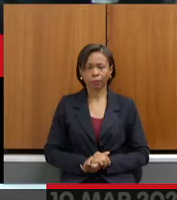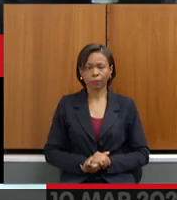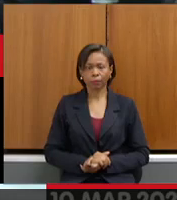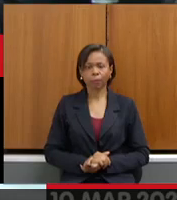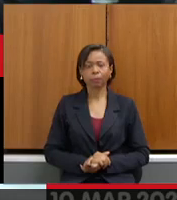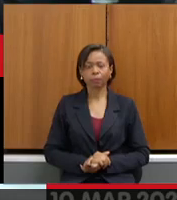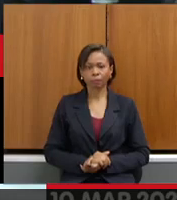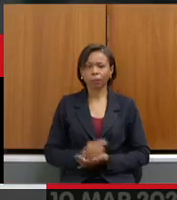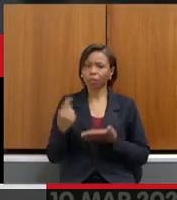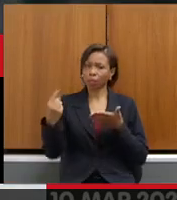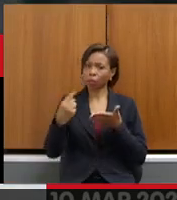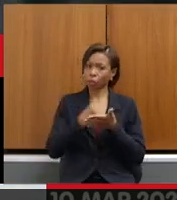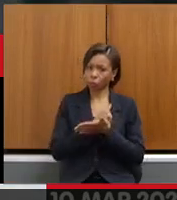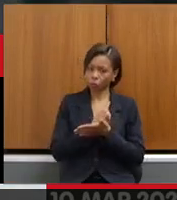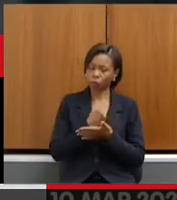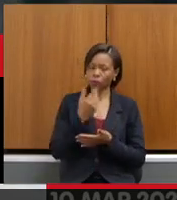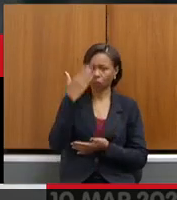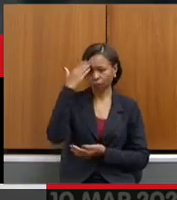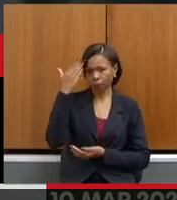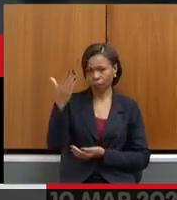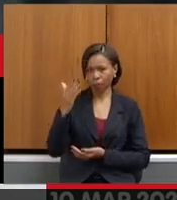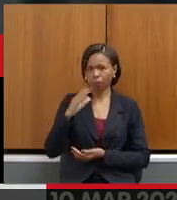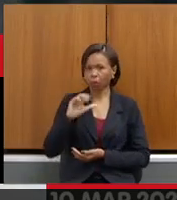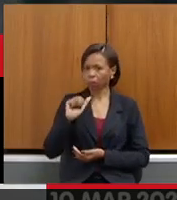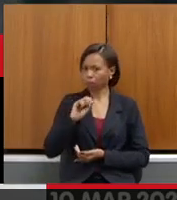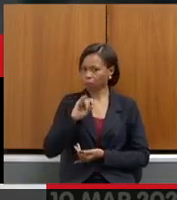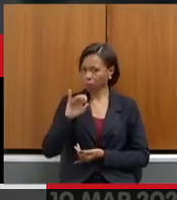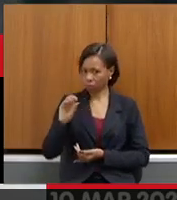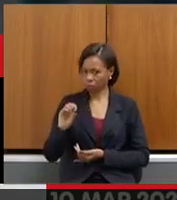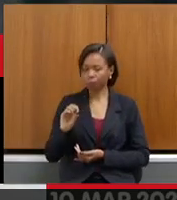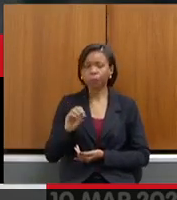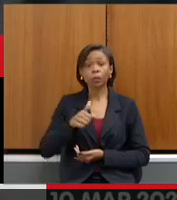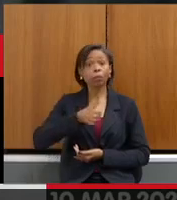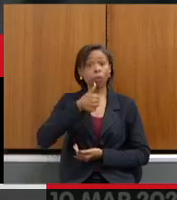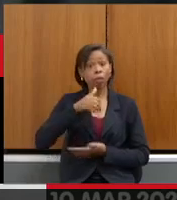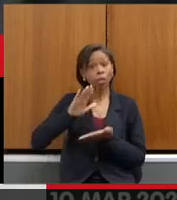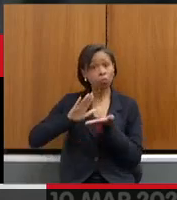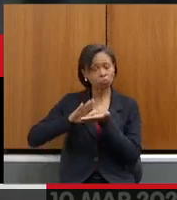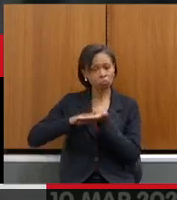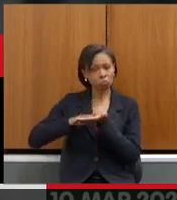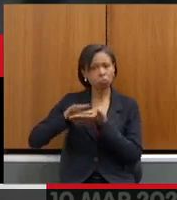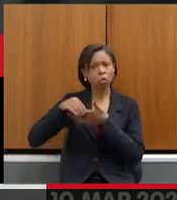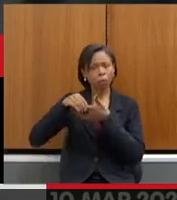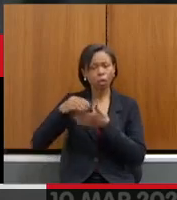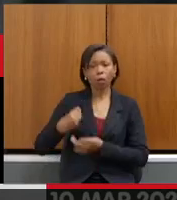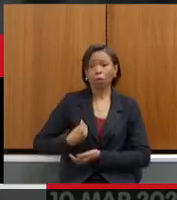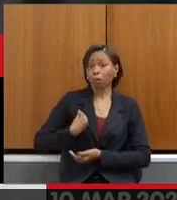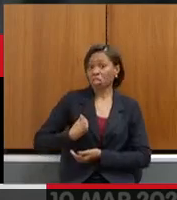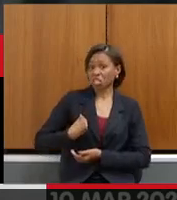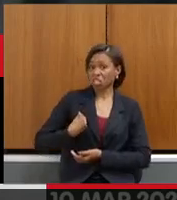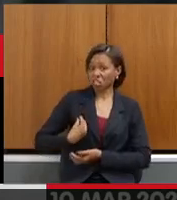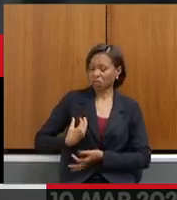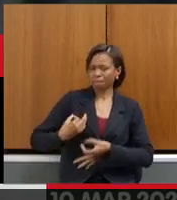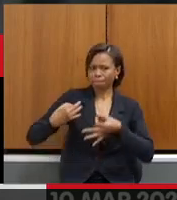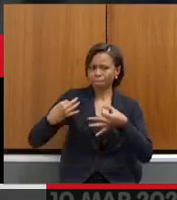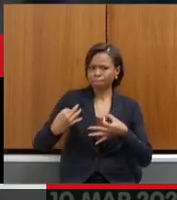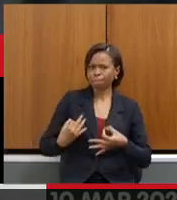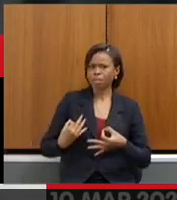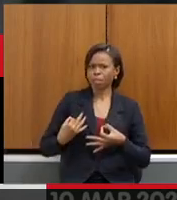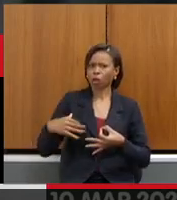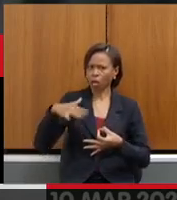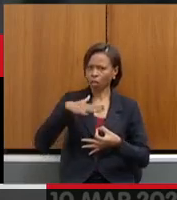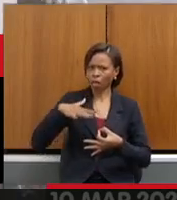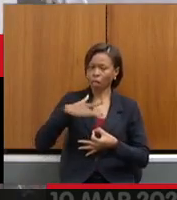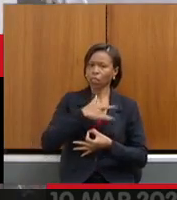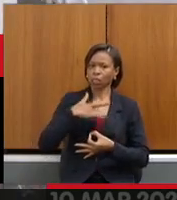obrigado pela pergunta que tocasse eu queria primeiro parabenizá-lo pela participação efetiva que se tem tido junto